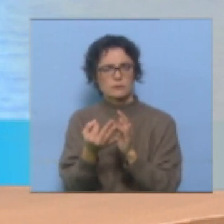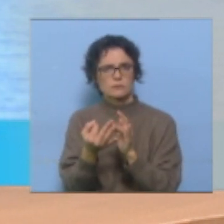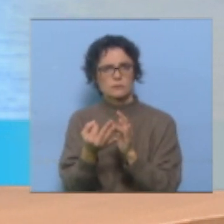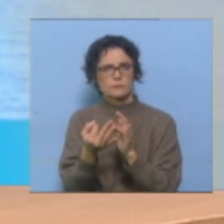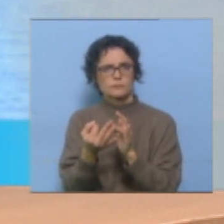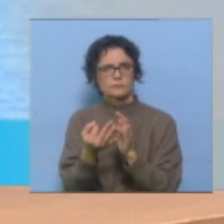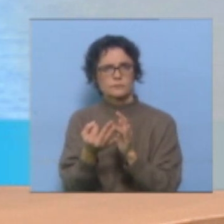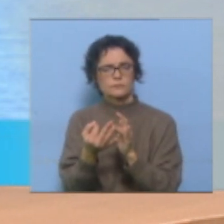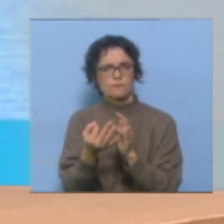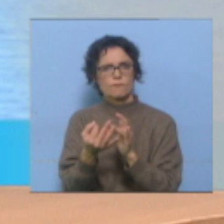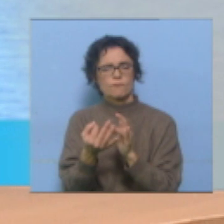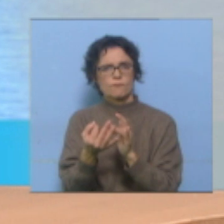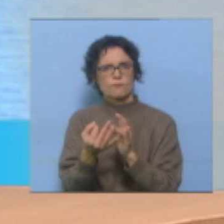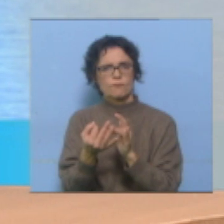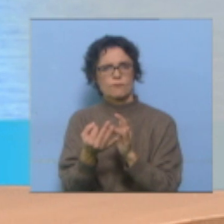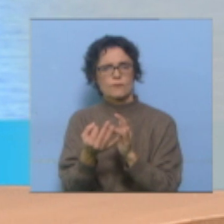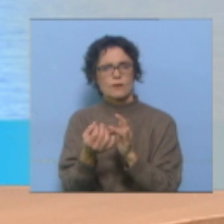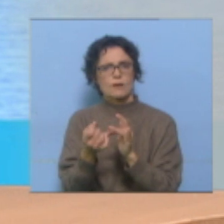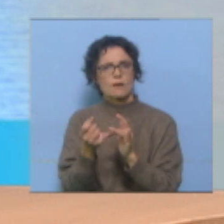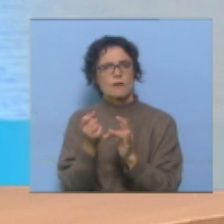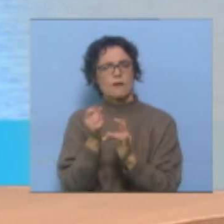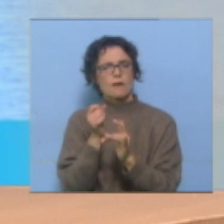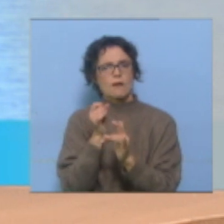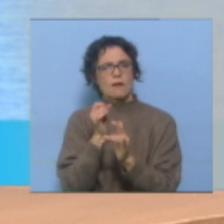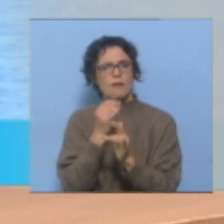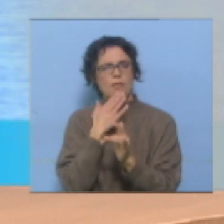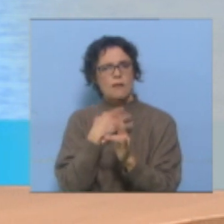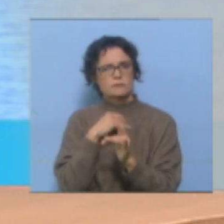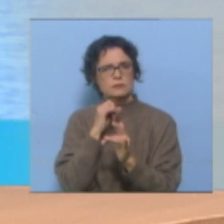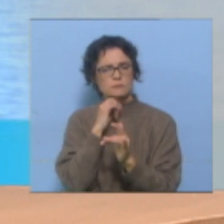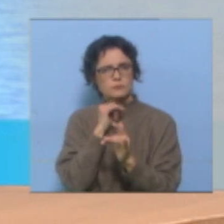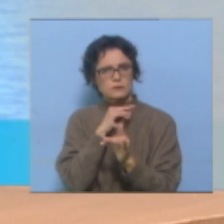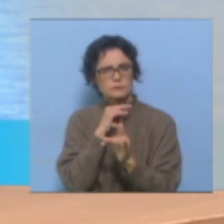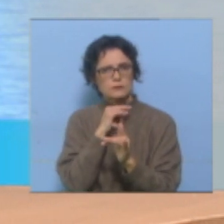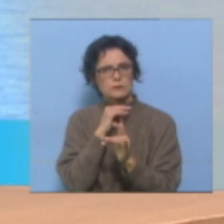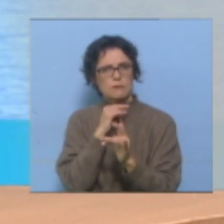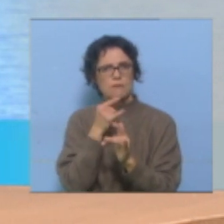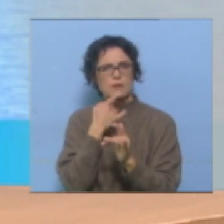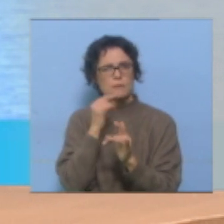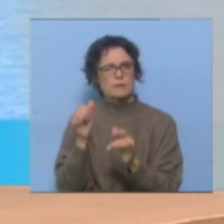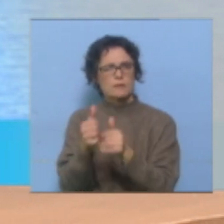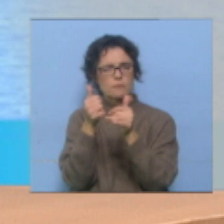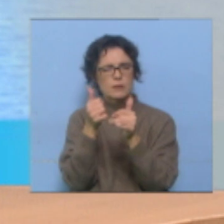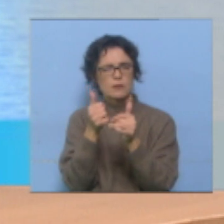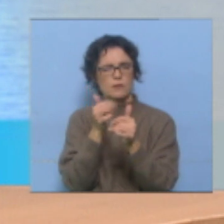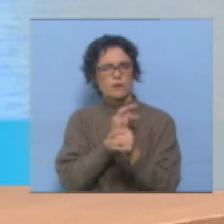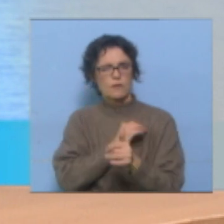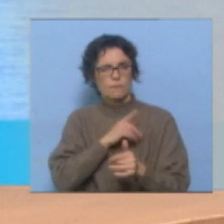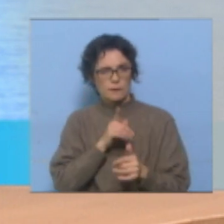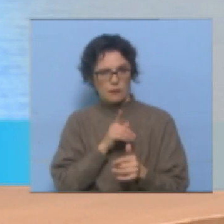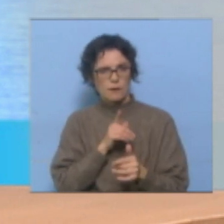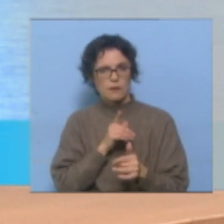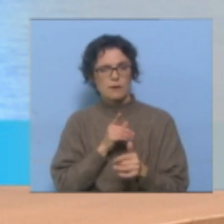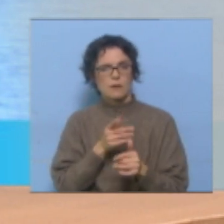também a manifestação religiosa da fé, mas